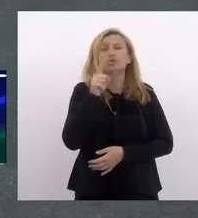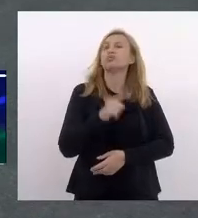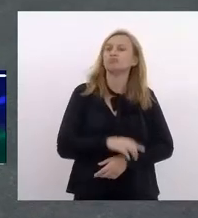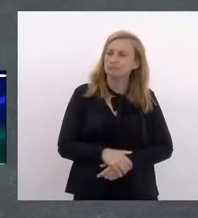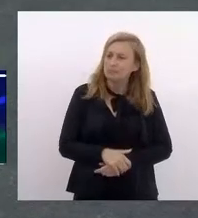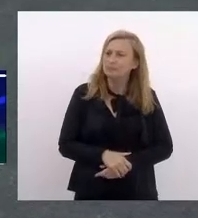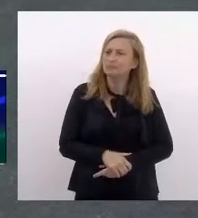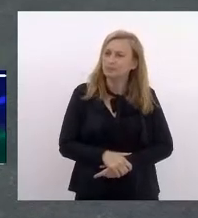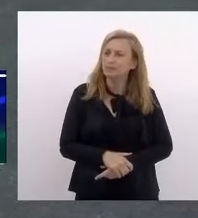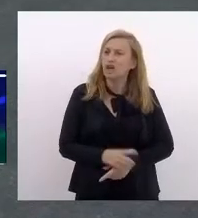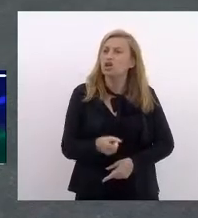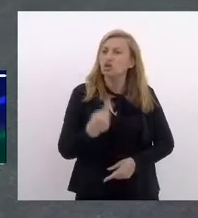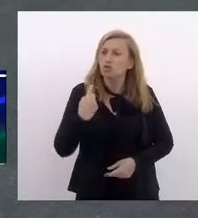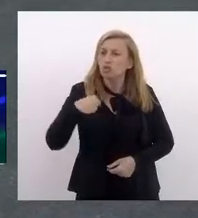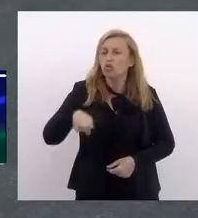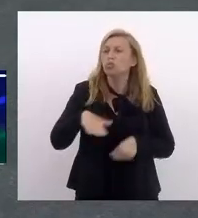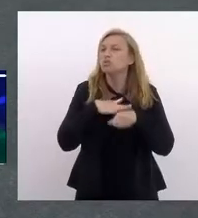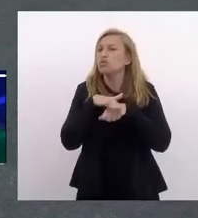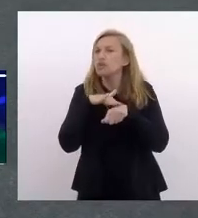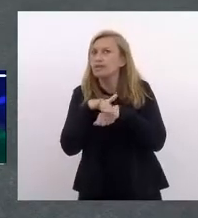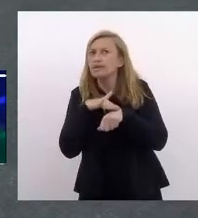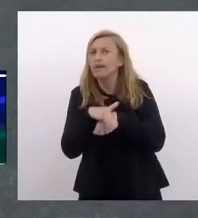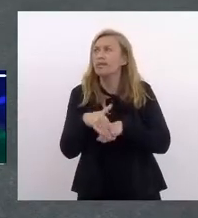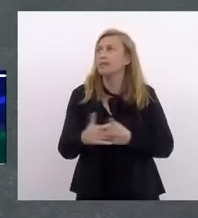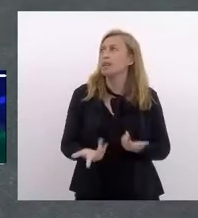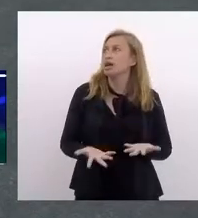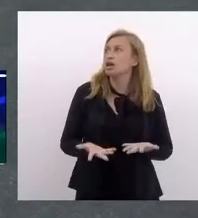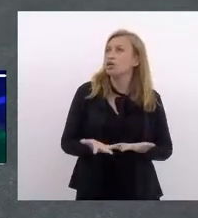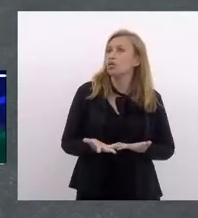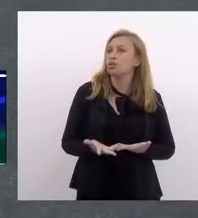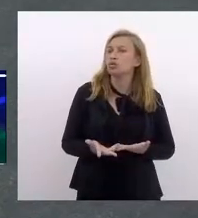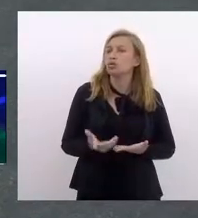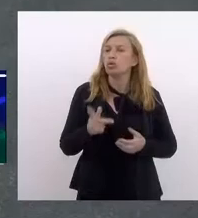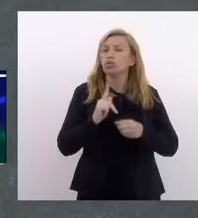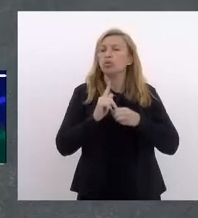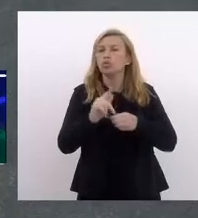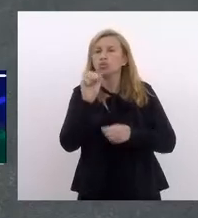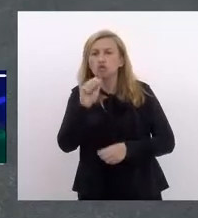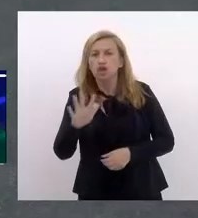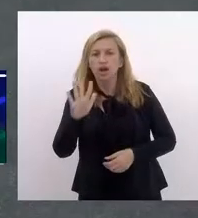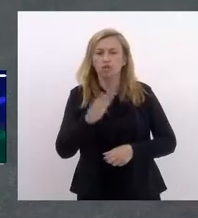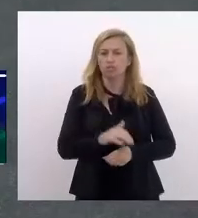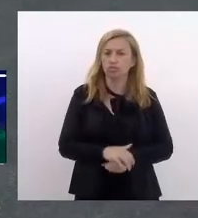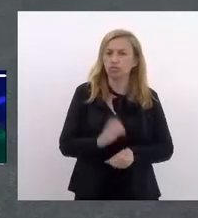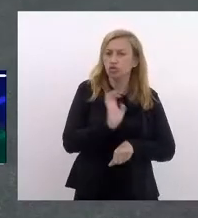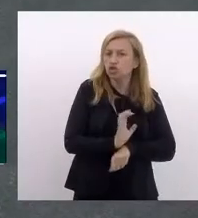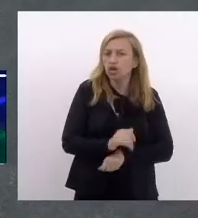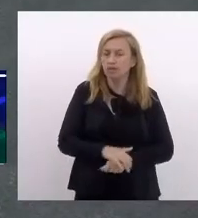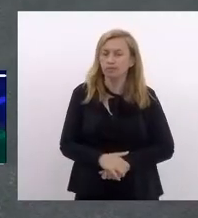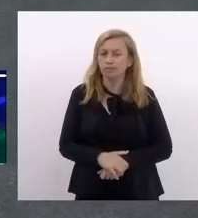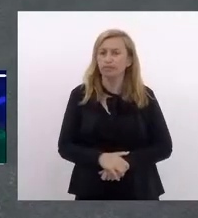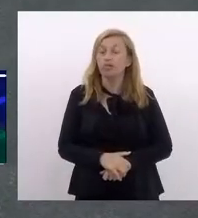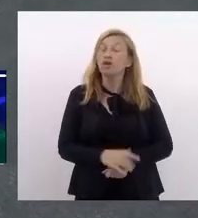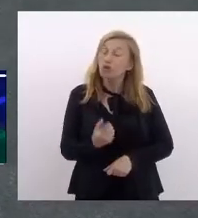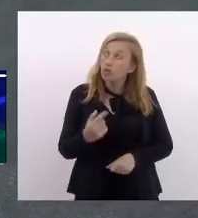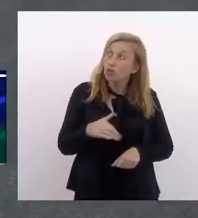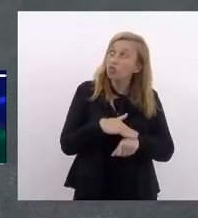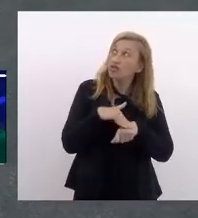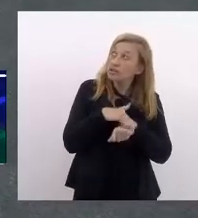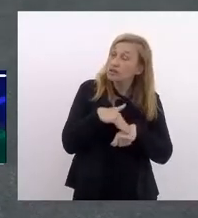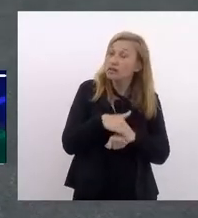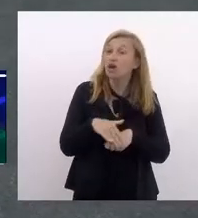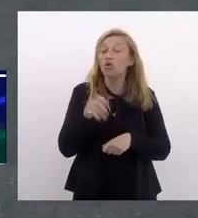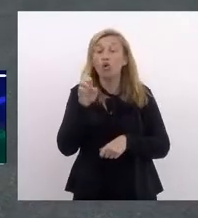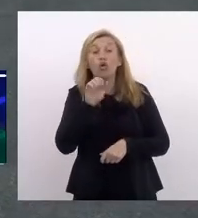todo santo dia. Nós fomos conversar com o Procurador-Geral do Estado, nós fomos conversar